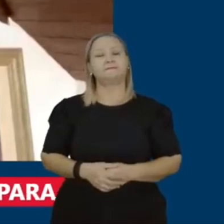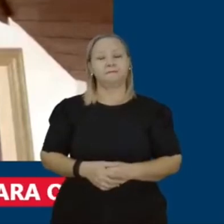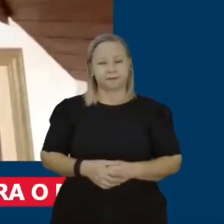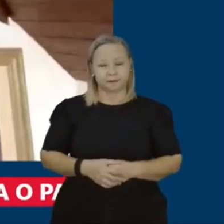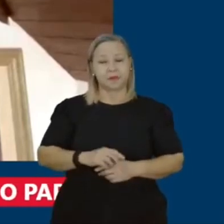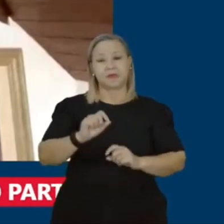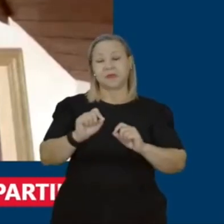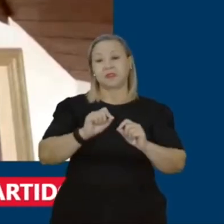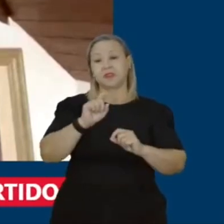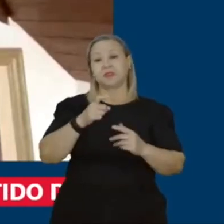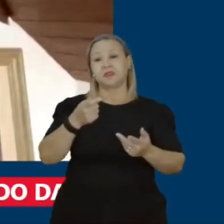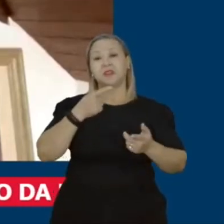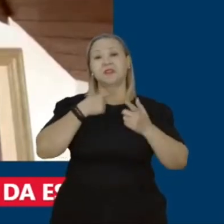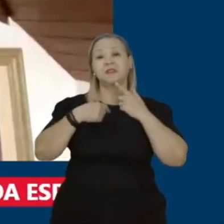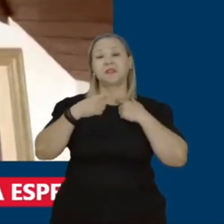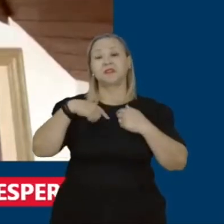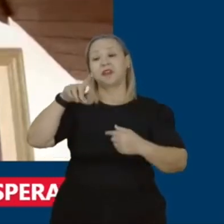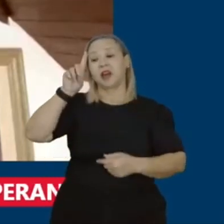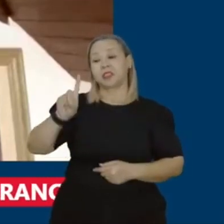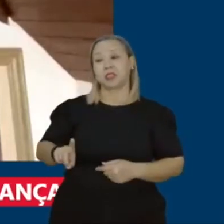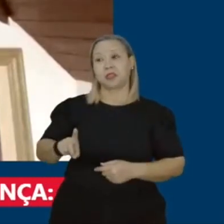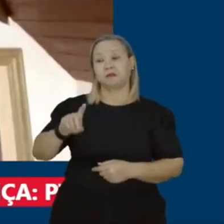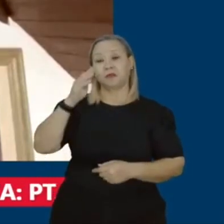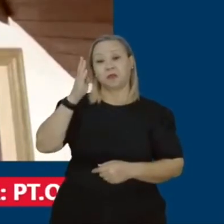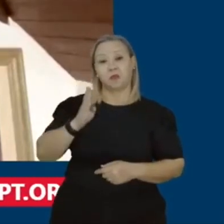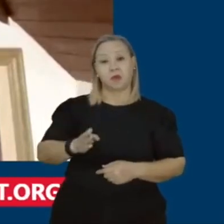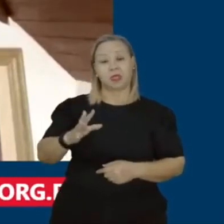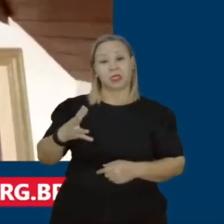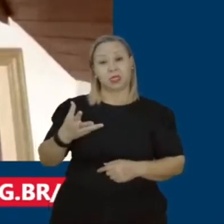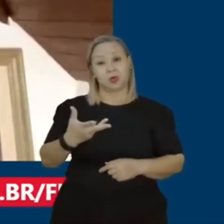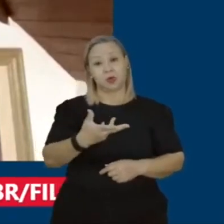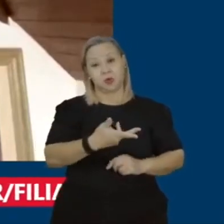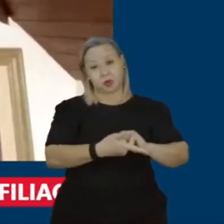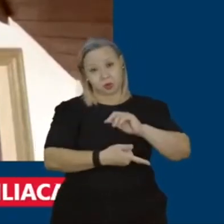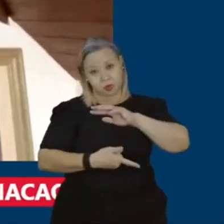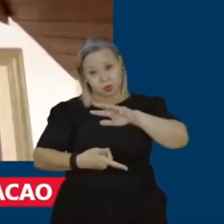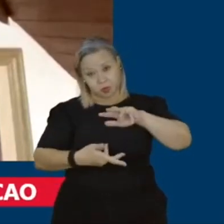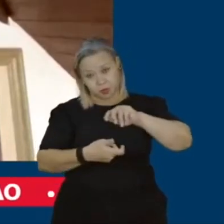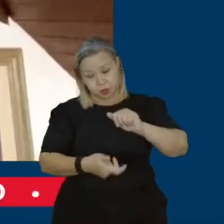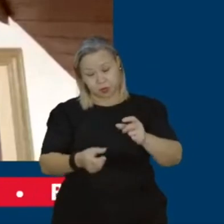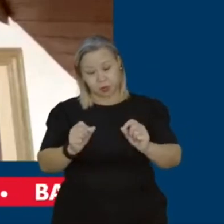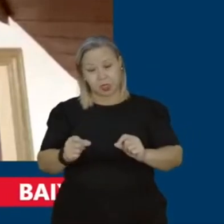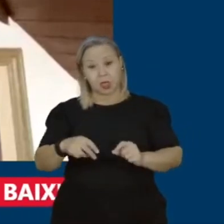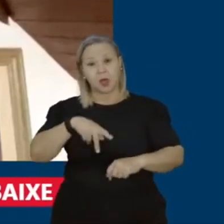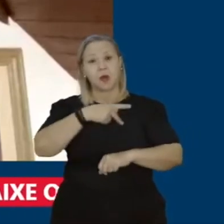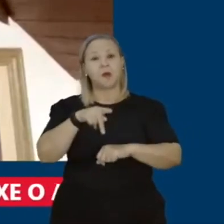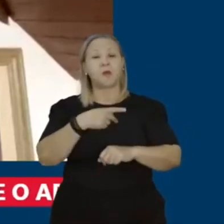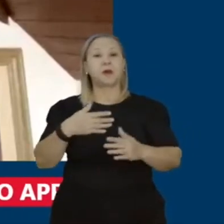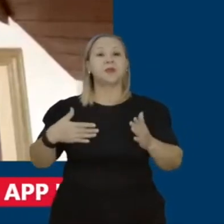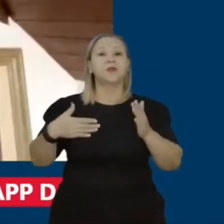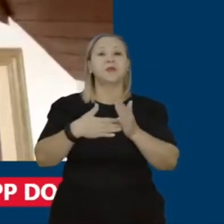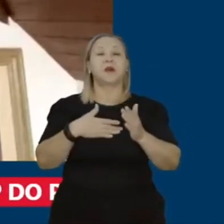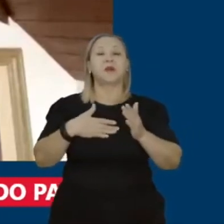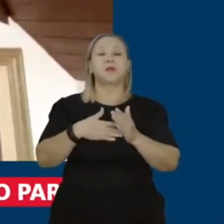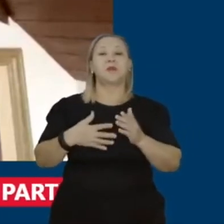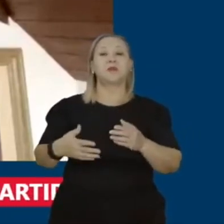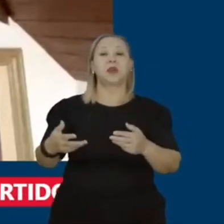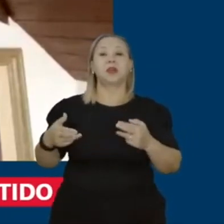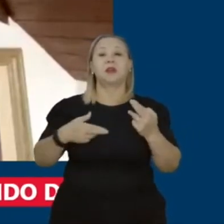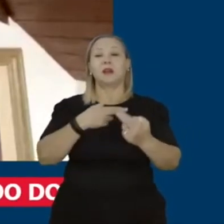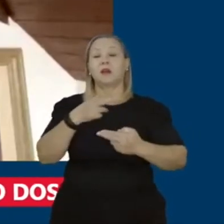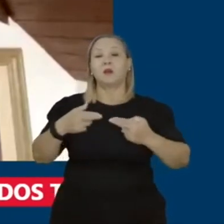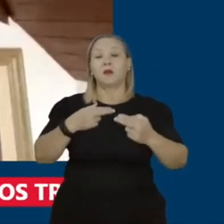que deseja a direitona do Brasil e do mundo. Um país que vai conter a revolta popular com políticas